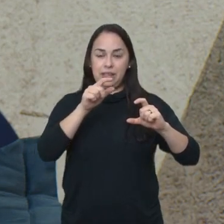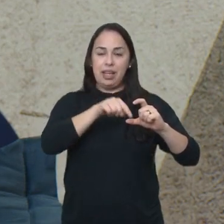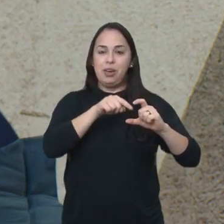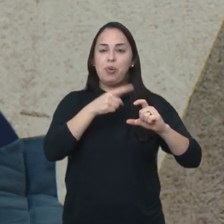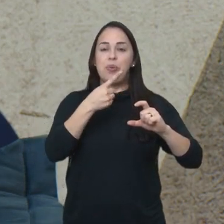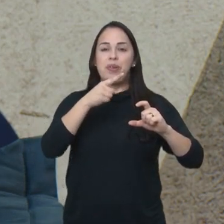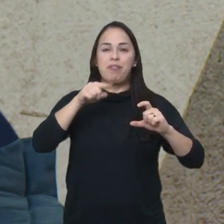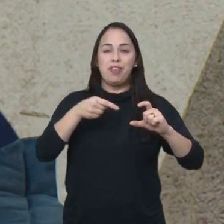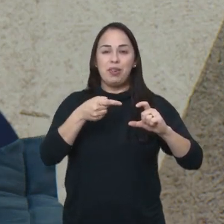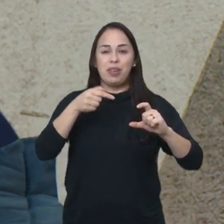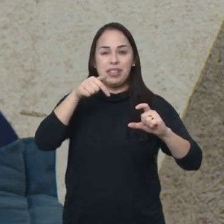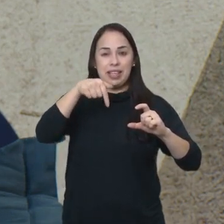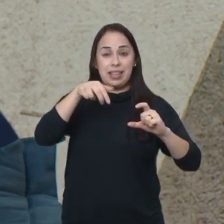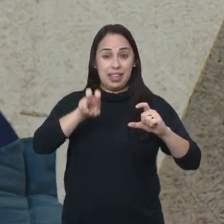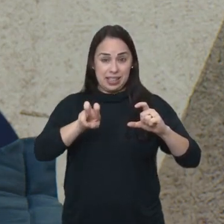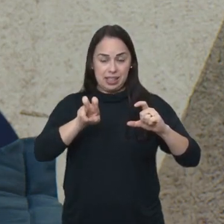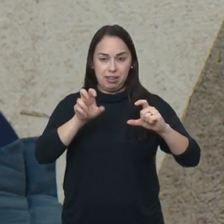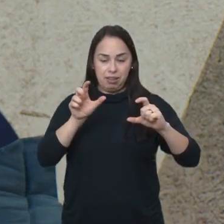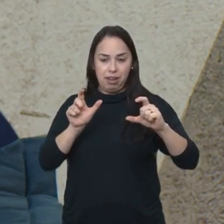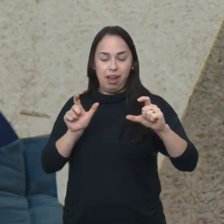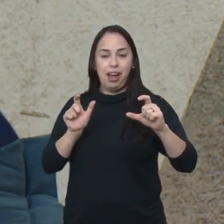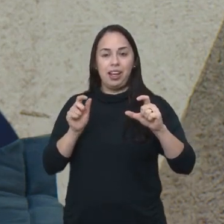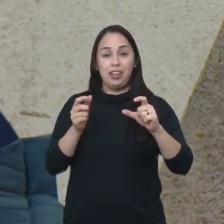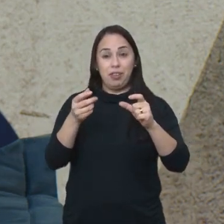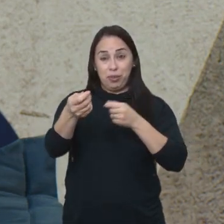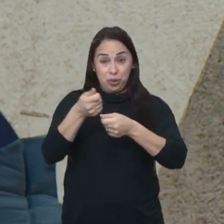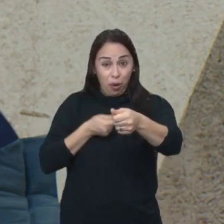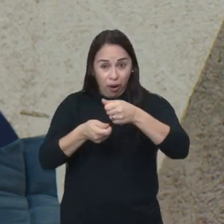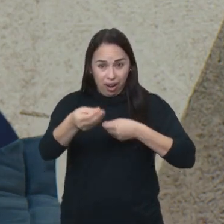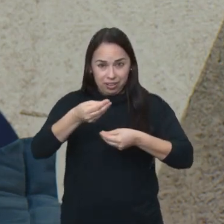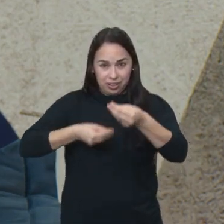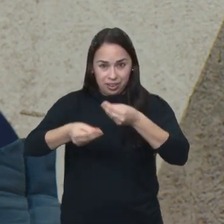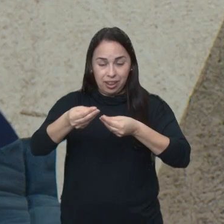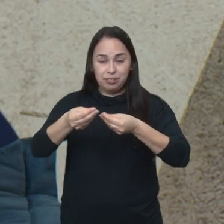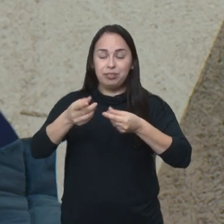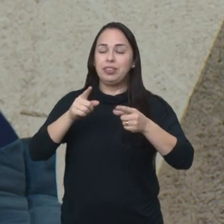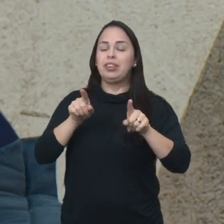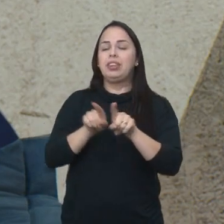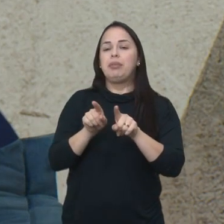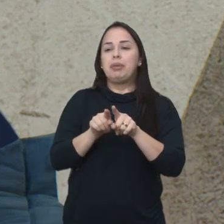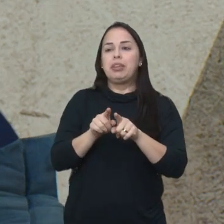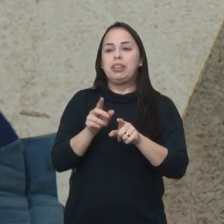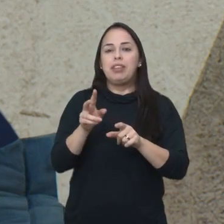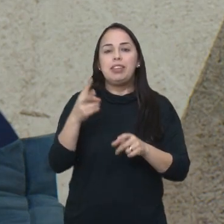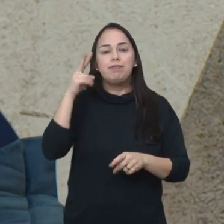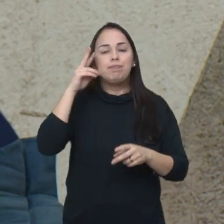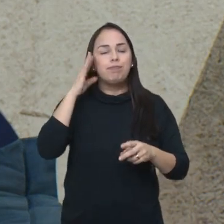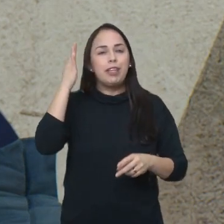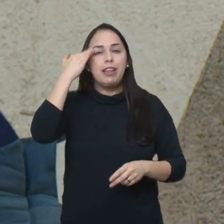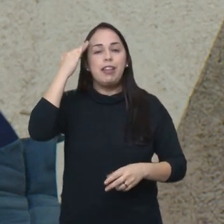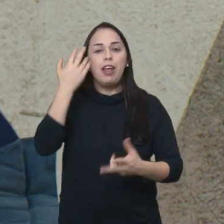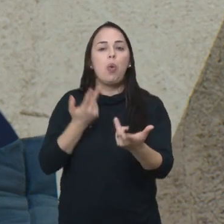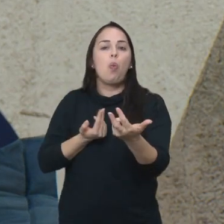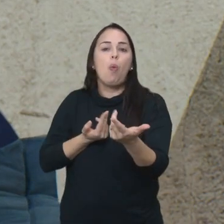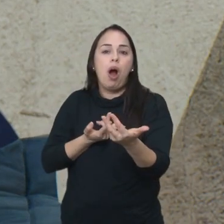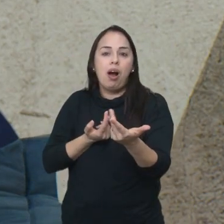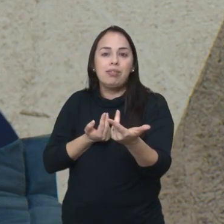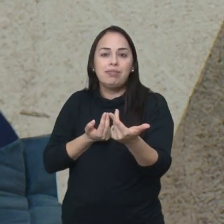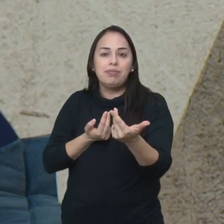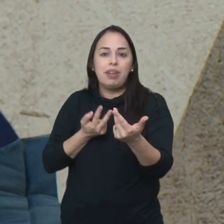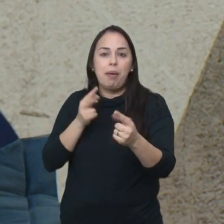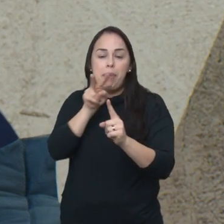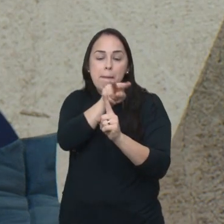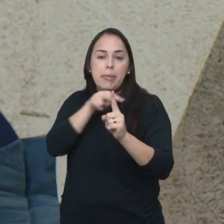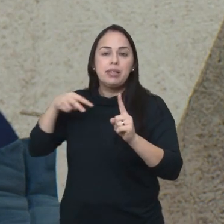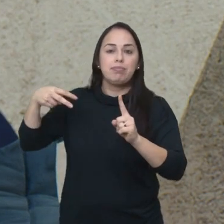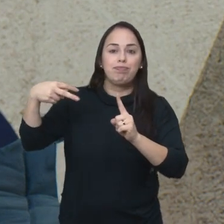vamos trocar? E aí você passa a olhar o mundo da forma como eu olho, da minha perspectiva cultural, da minha identidade.